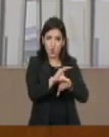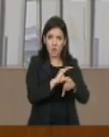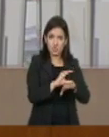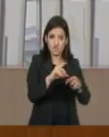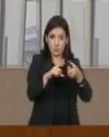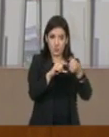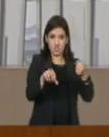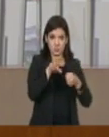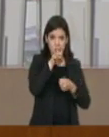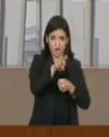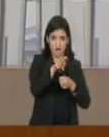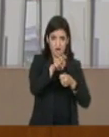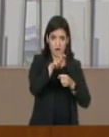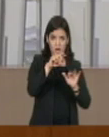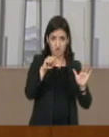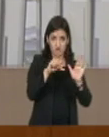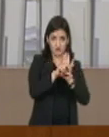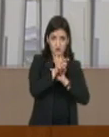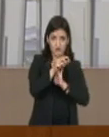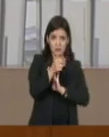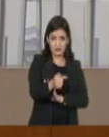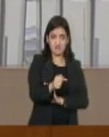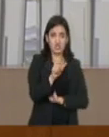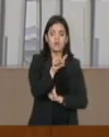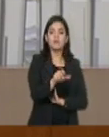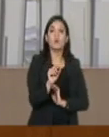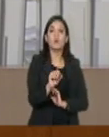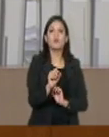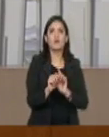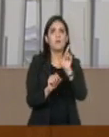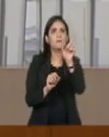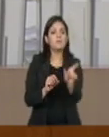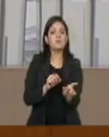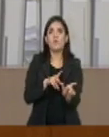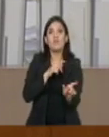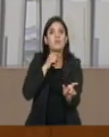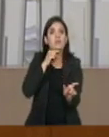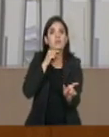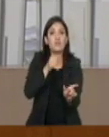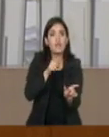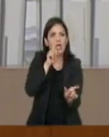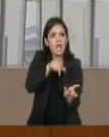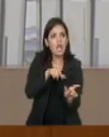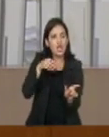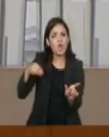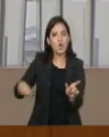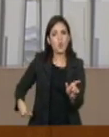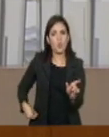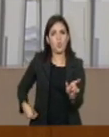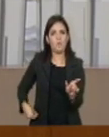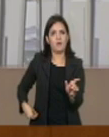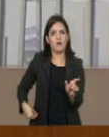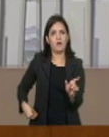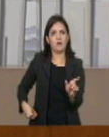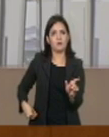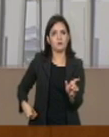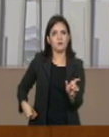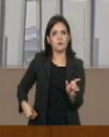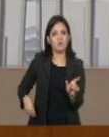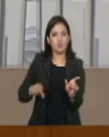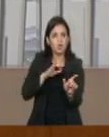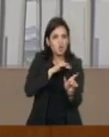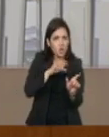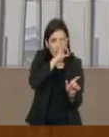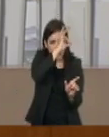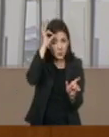5º, 57. Ninguém será considerado culpado até o trânsito